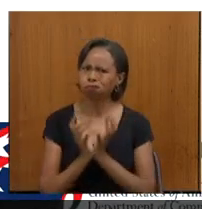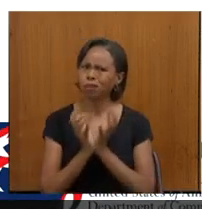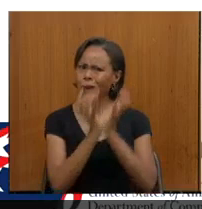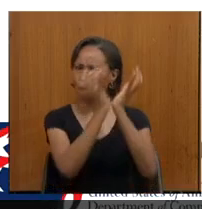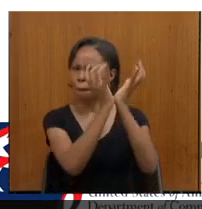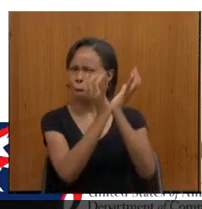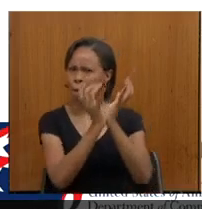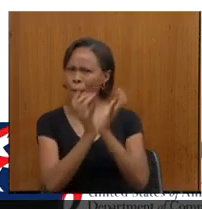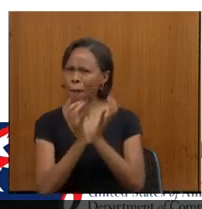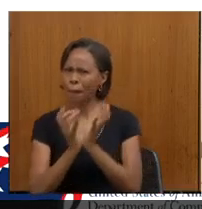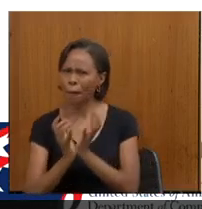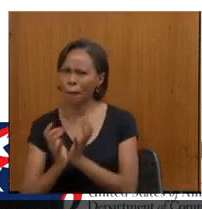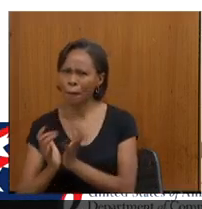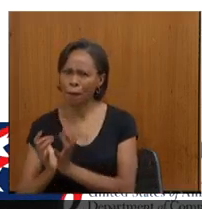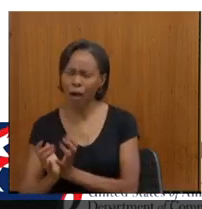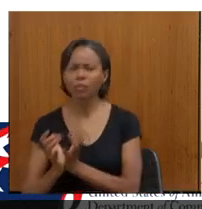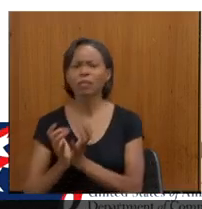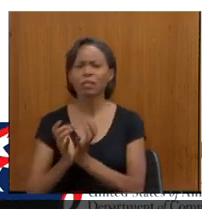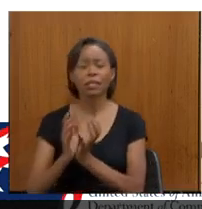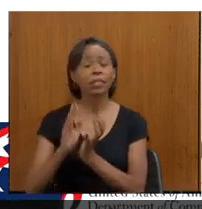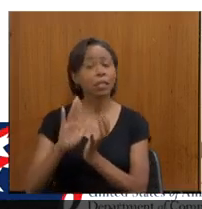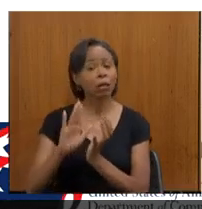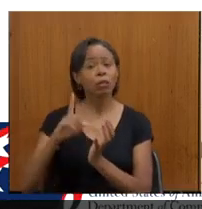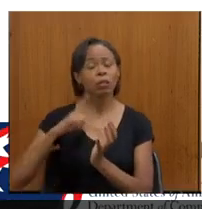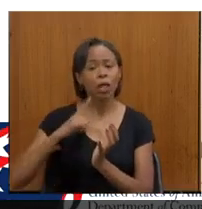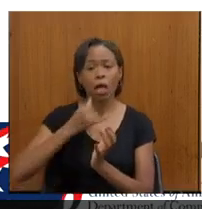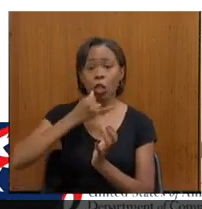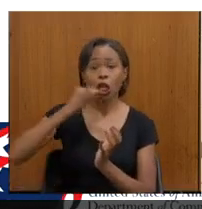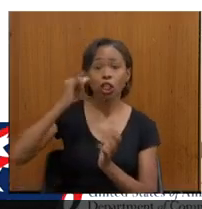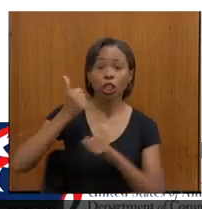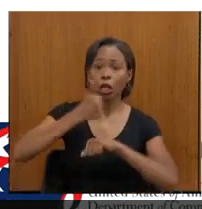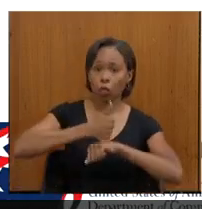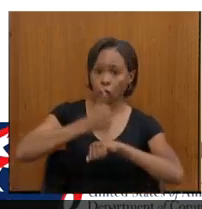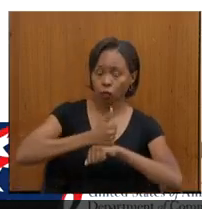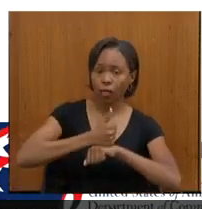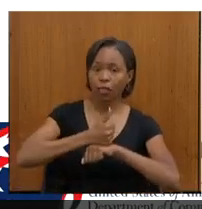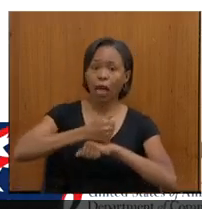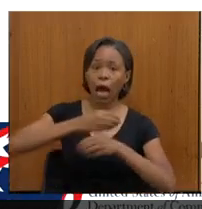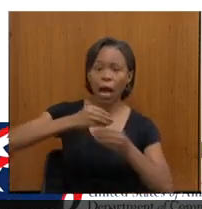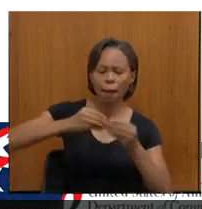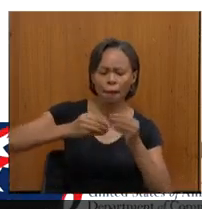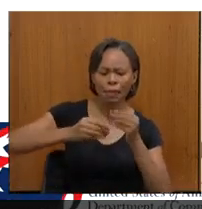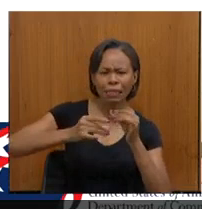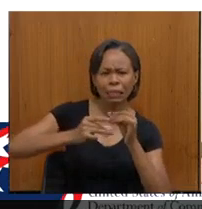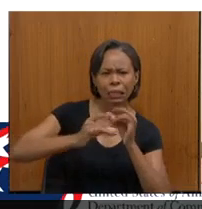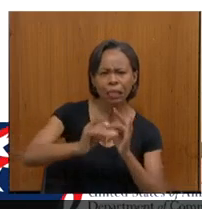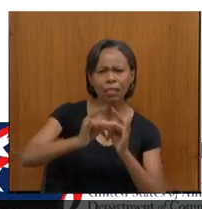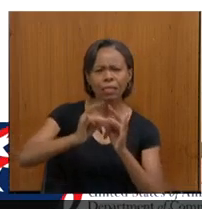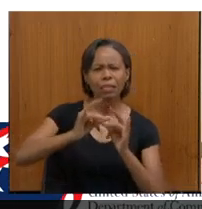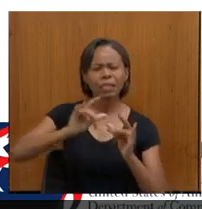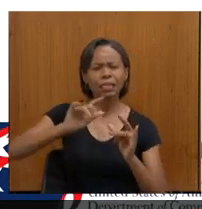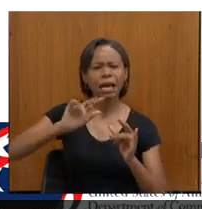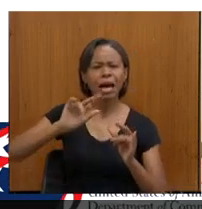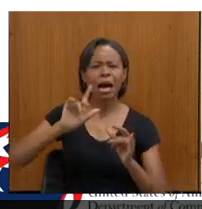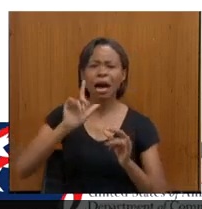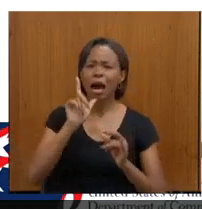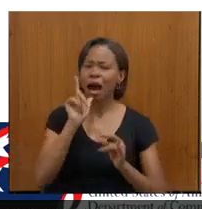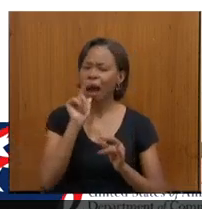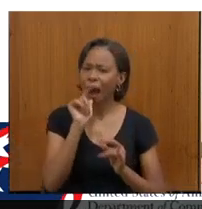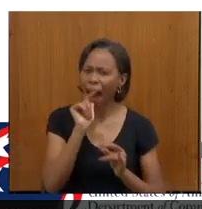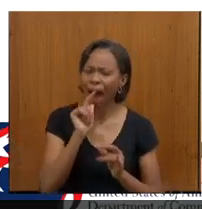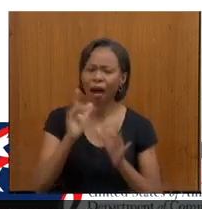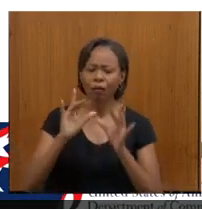renováveis fizeram eletricidade a gente vai quebra da molécula do da da água e você gera o